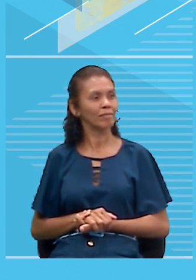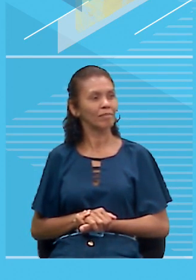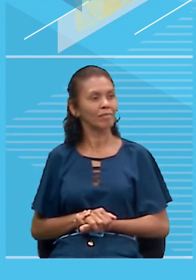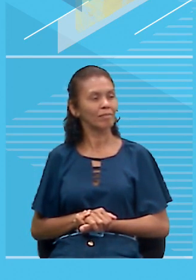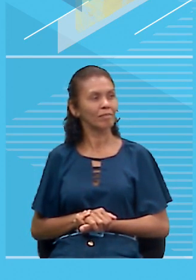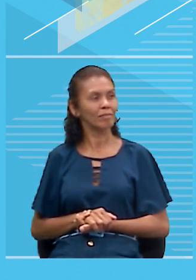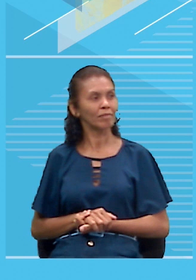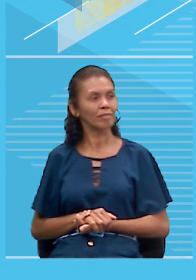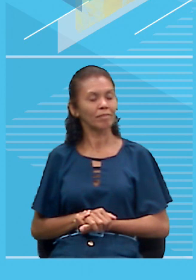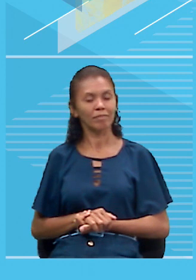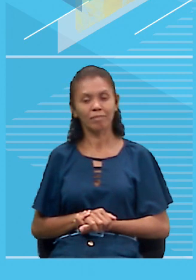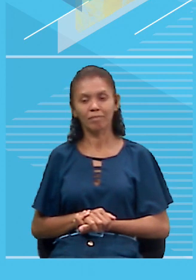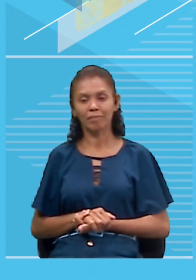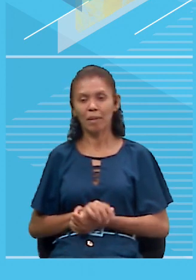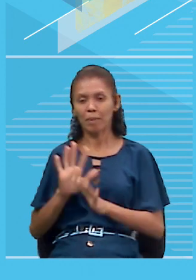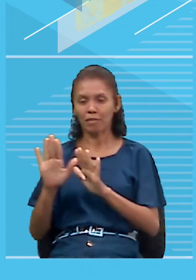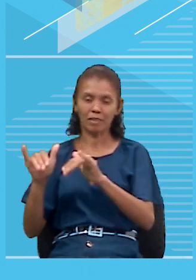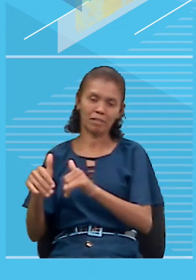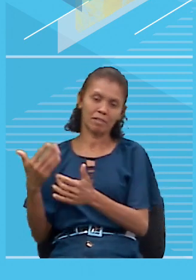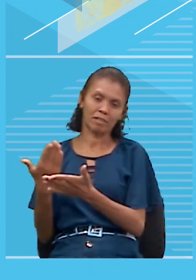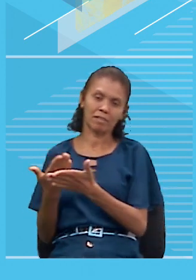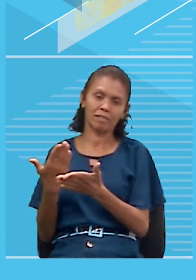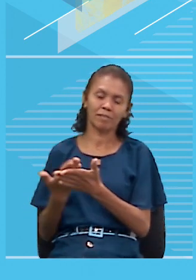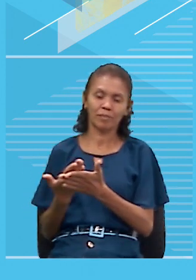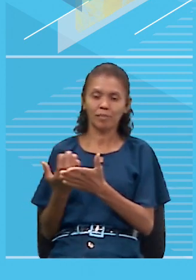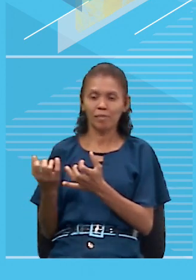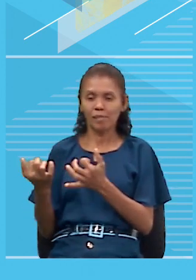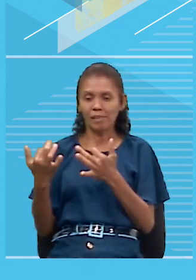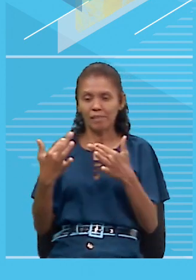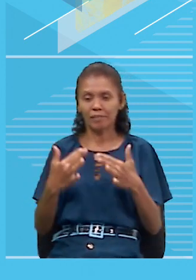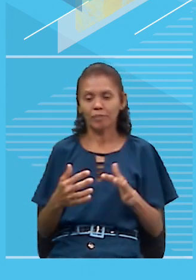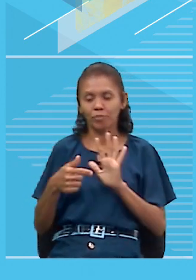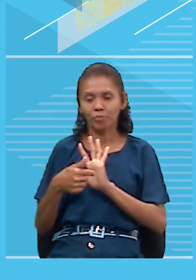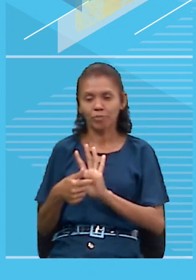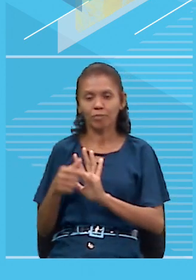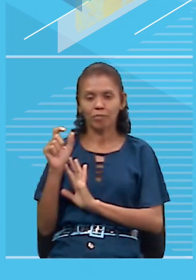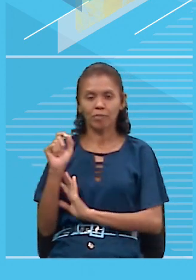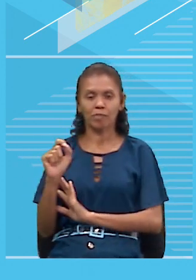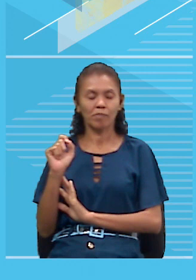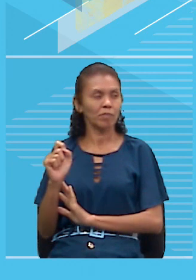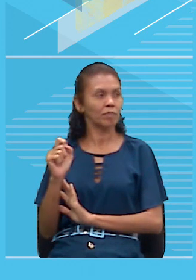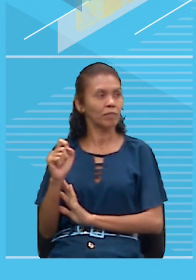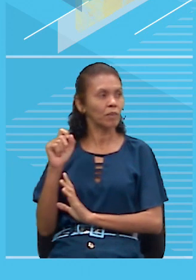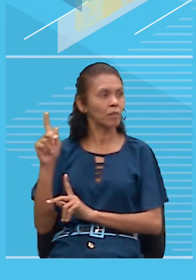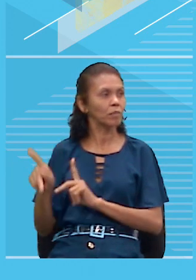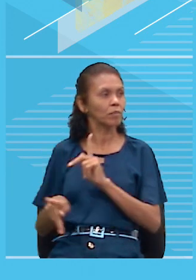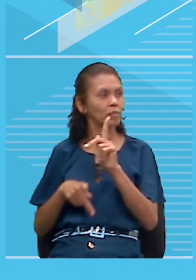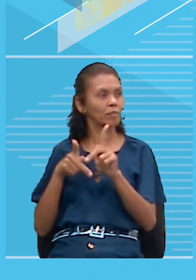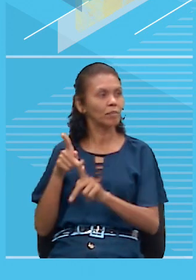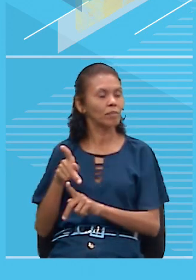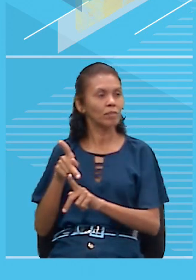galera para finalizar a aula eu vou falar vou apresentar para vocês um povo